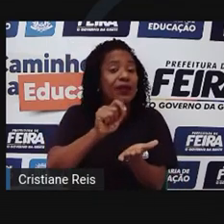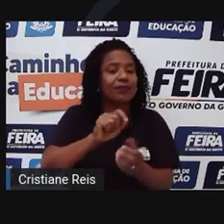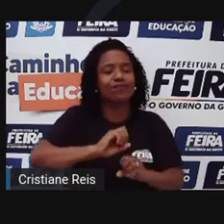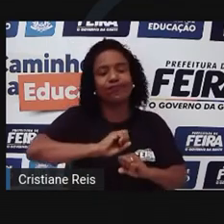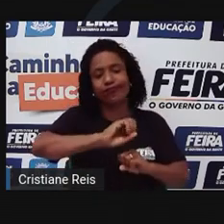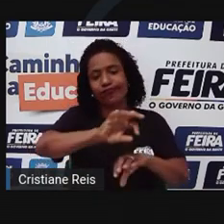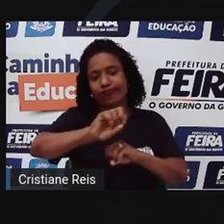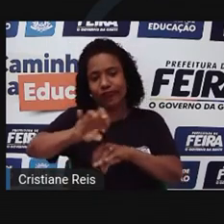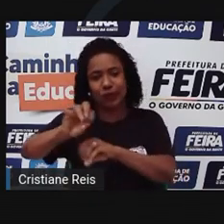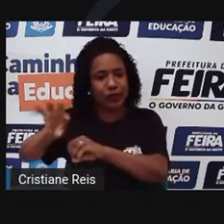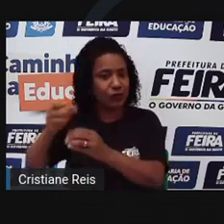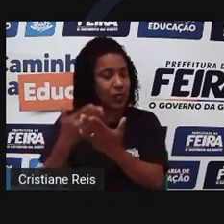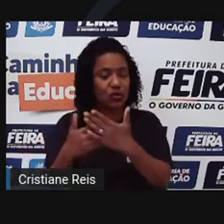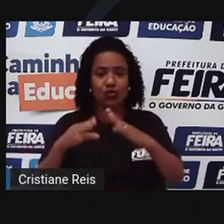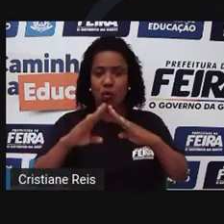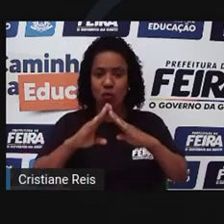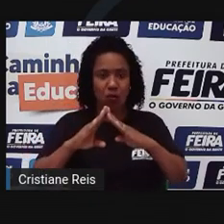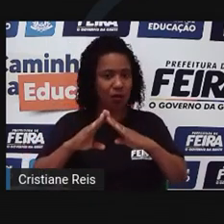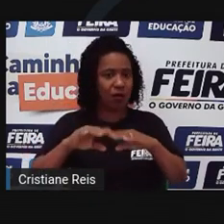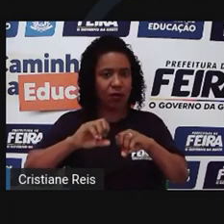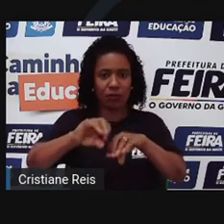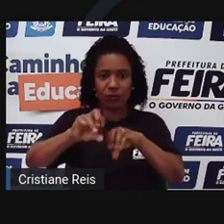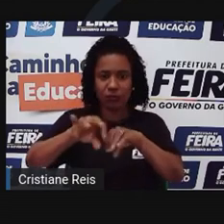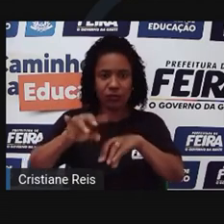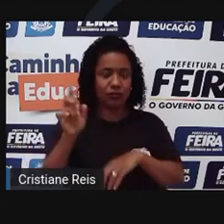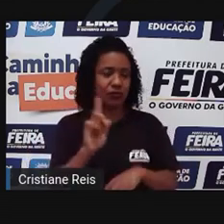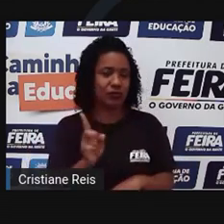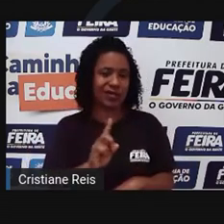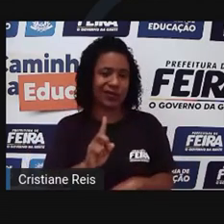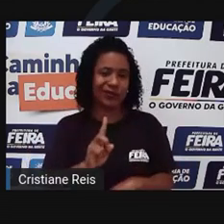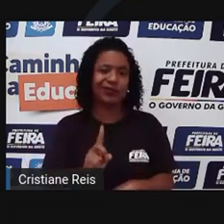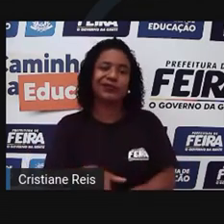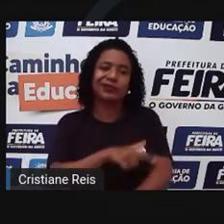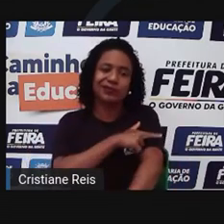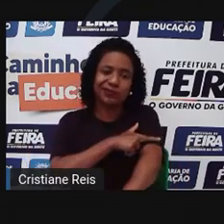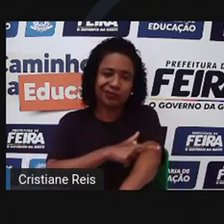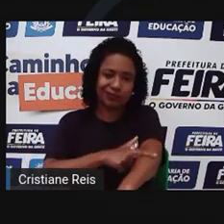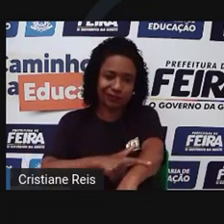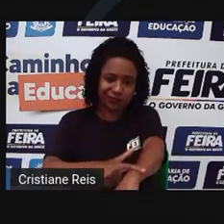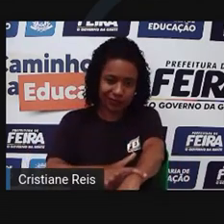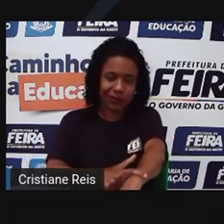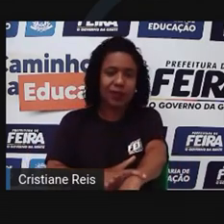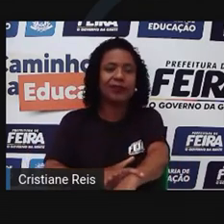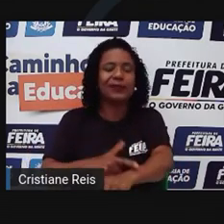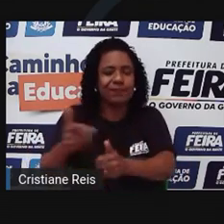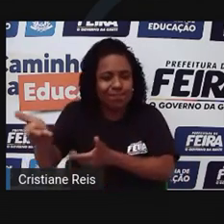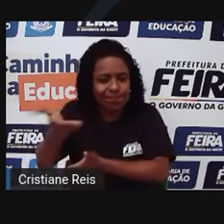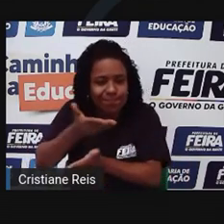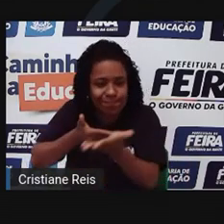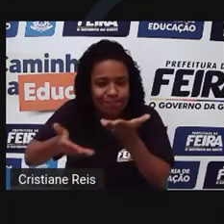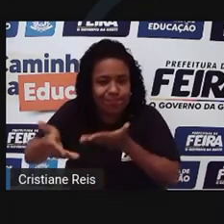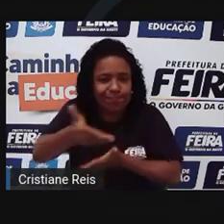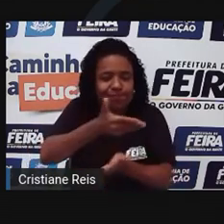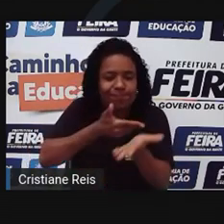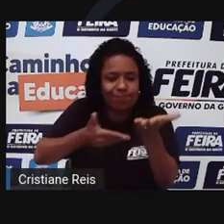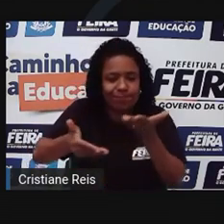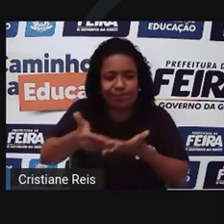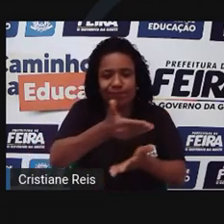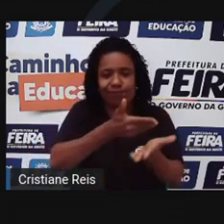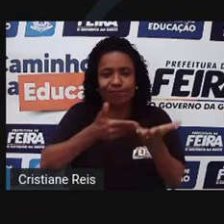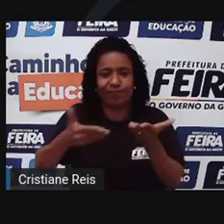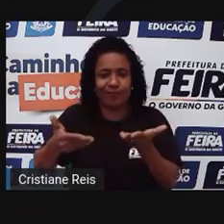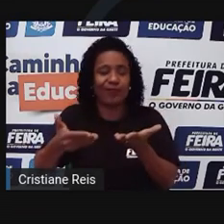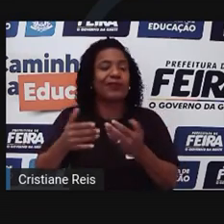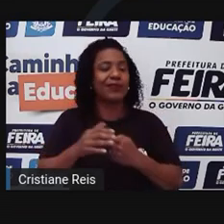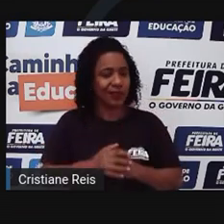no sentido escolar, né? É educação no sentido da compreensão do outro, né? Acho que a